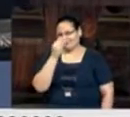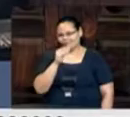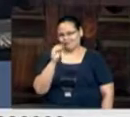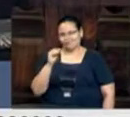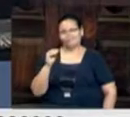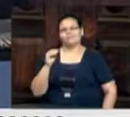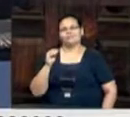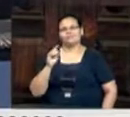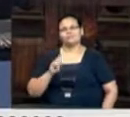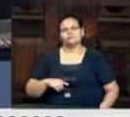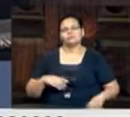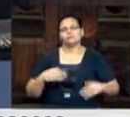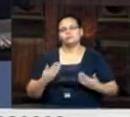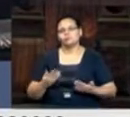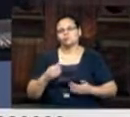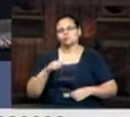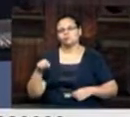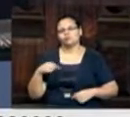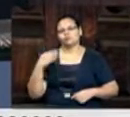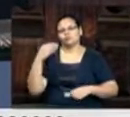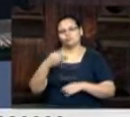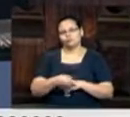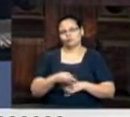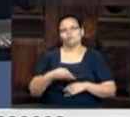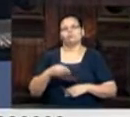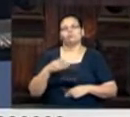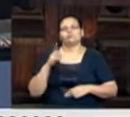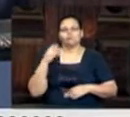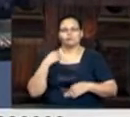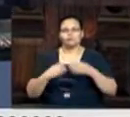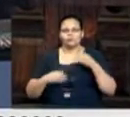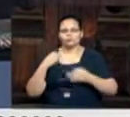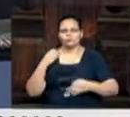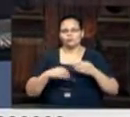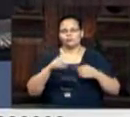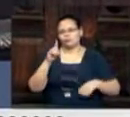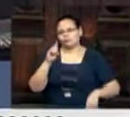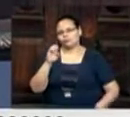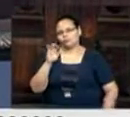para seus servidores, nós fomos à Defensoria em busca de uma